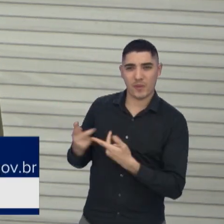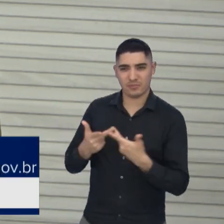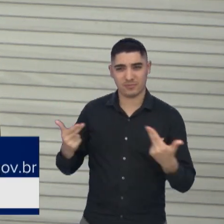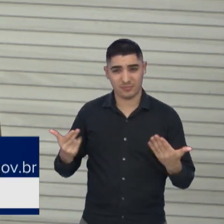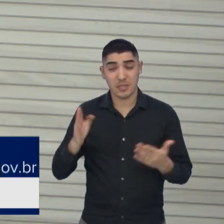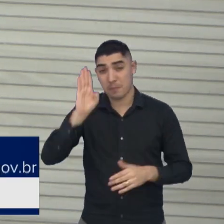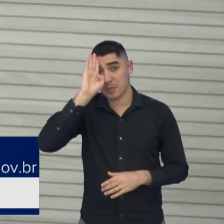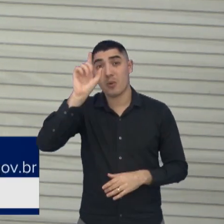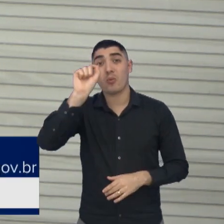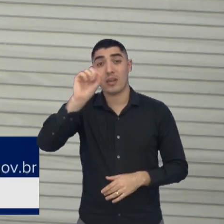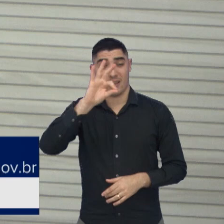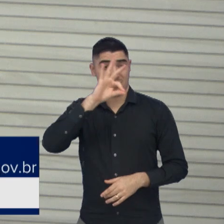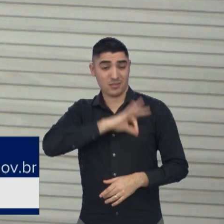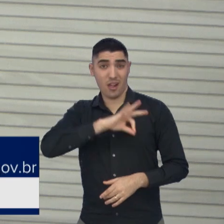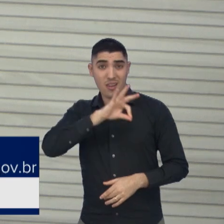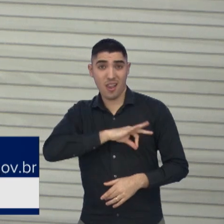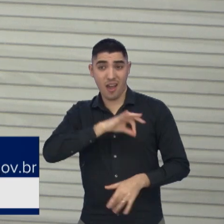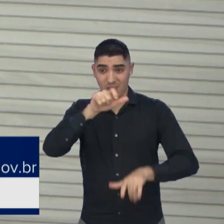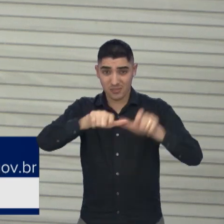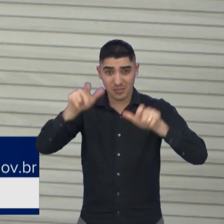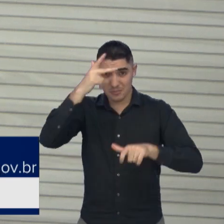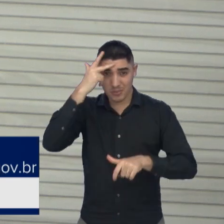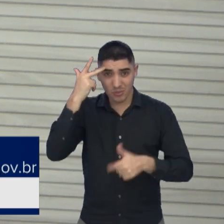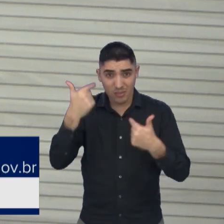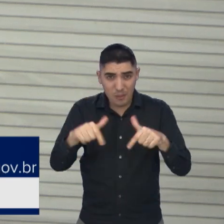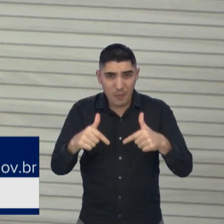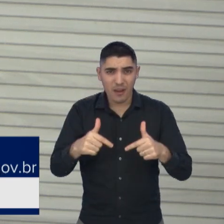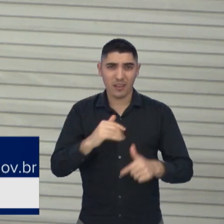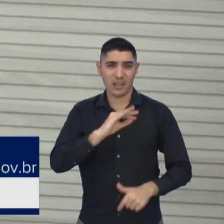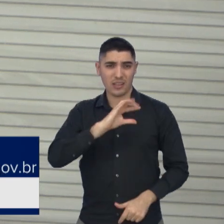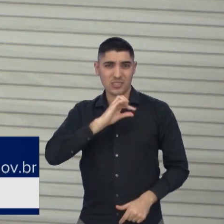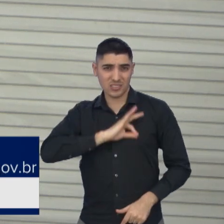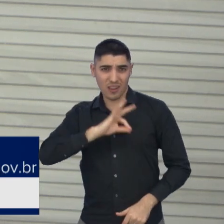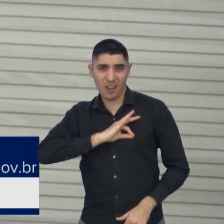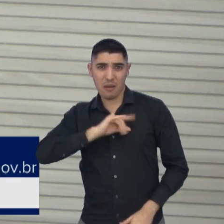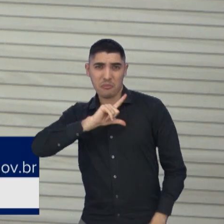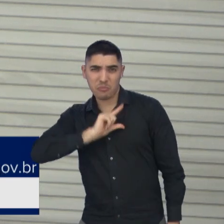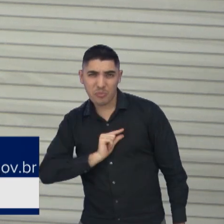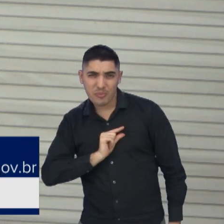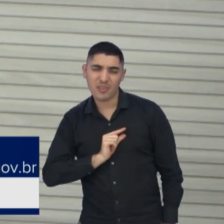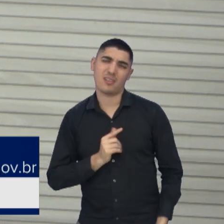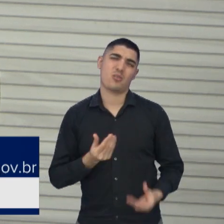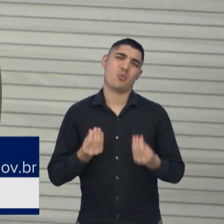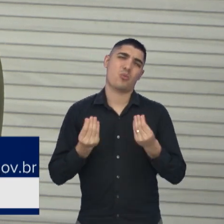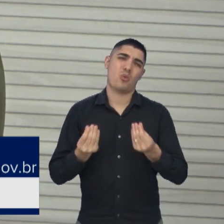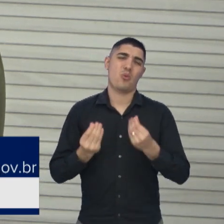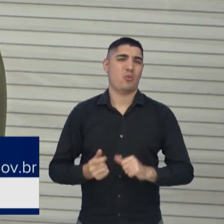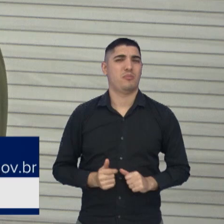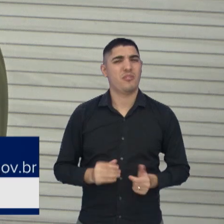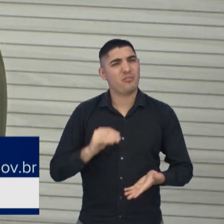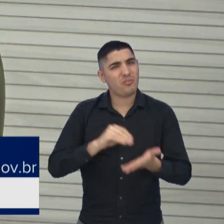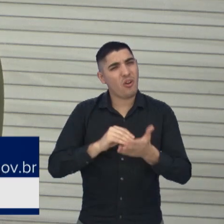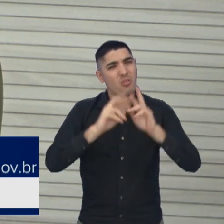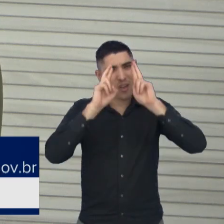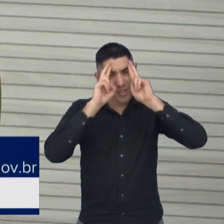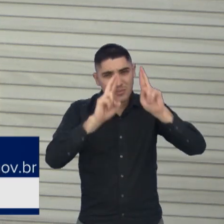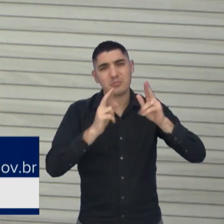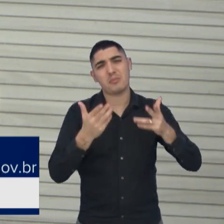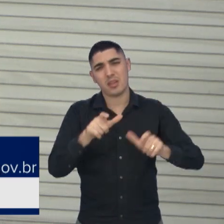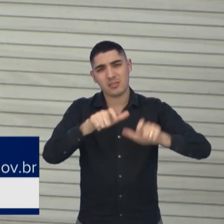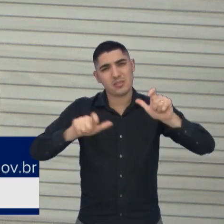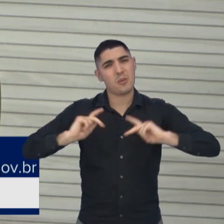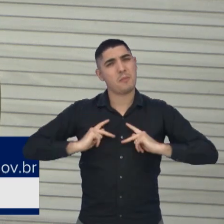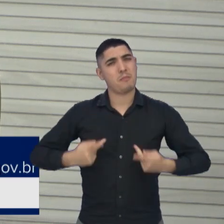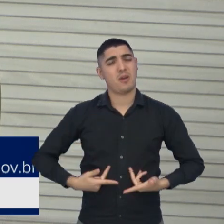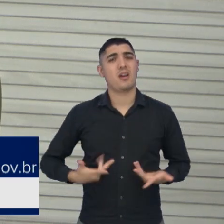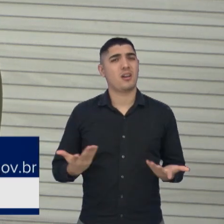redução do salário dos profissionais da área. Isso é desumano, é desonesto, né? Eu acho que ganhar na justiça